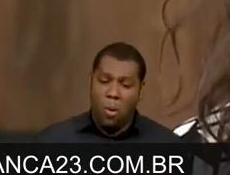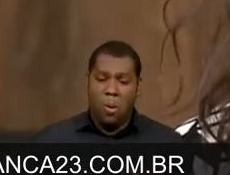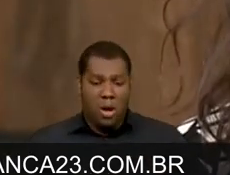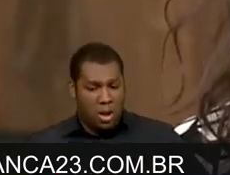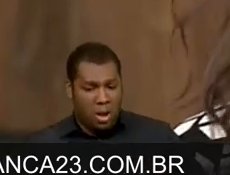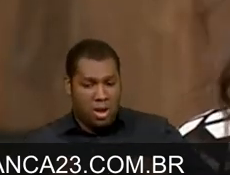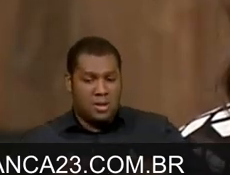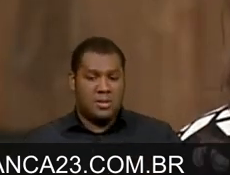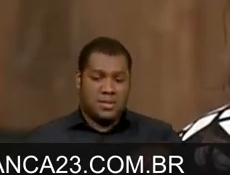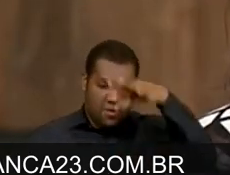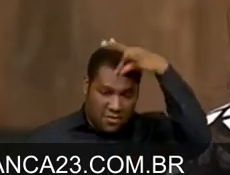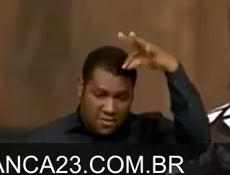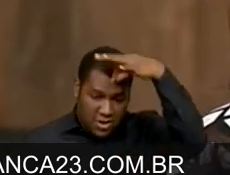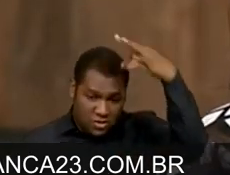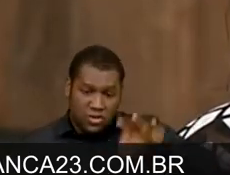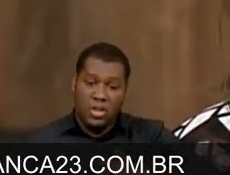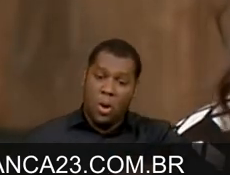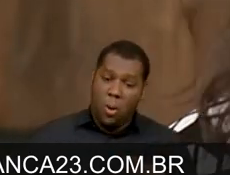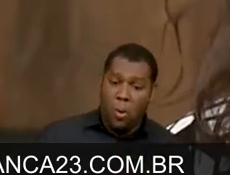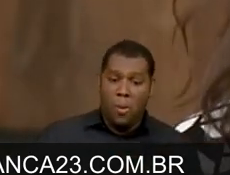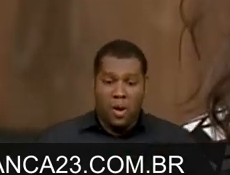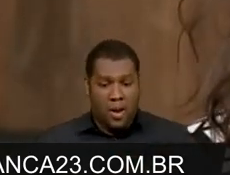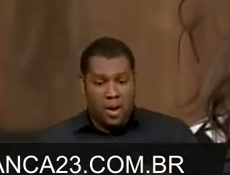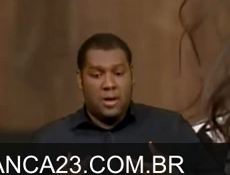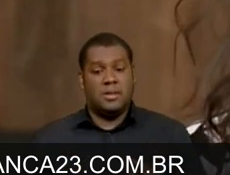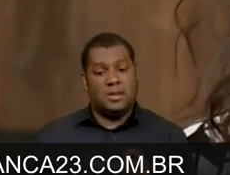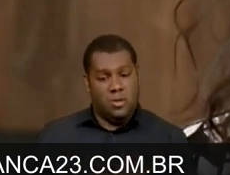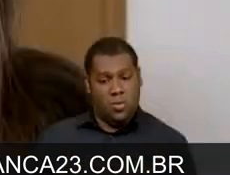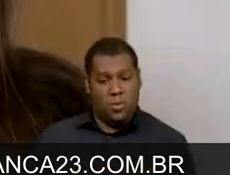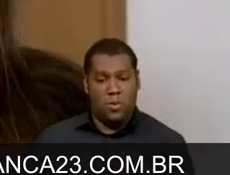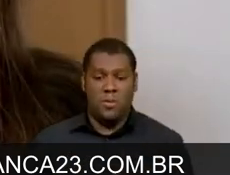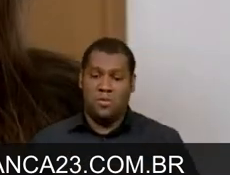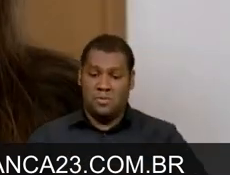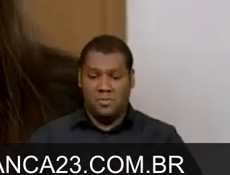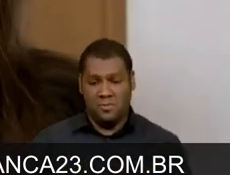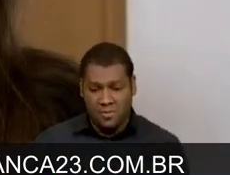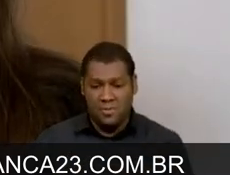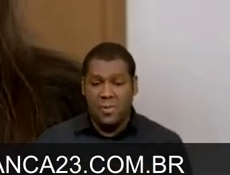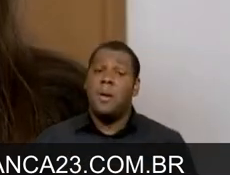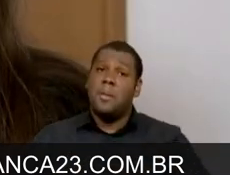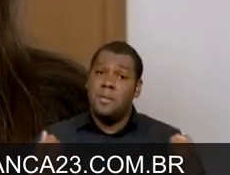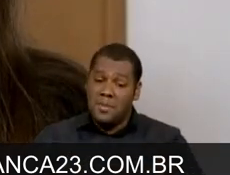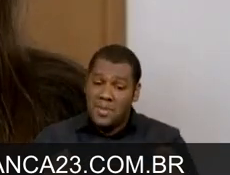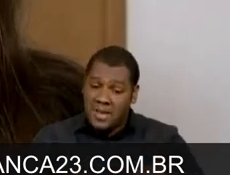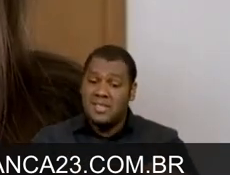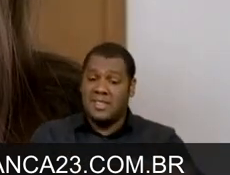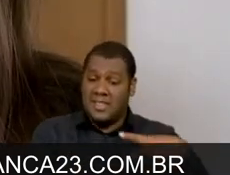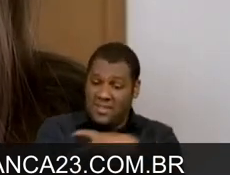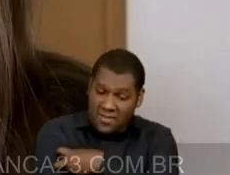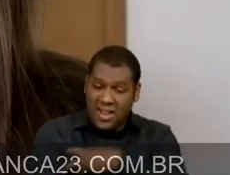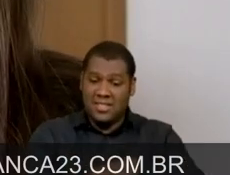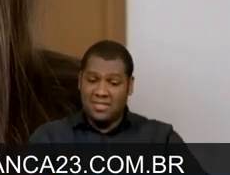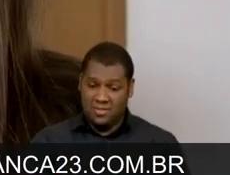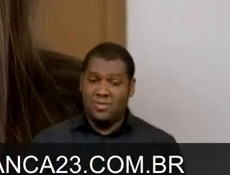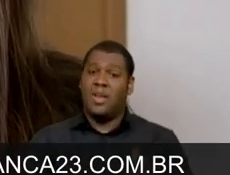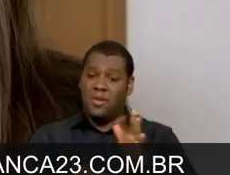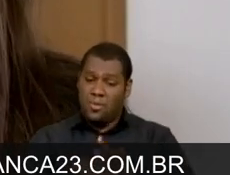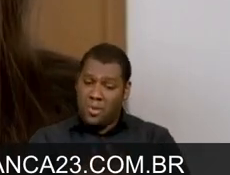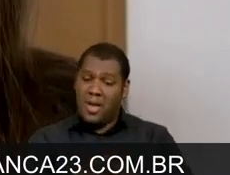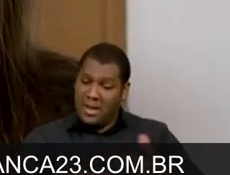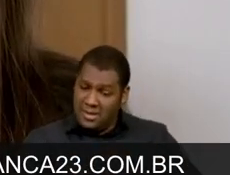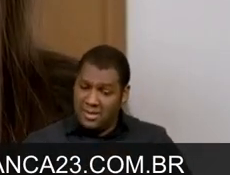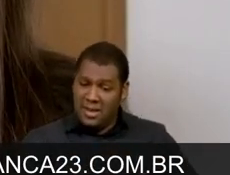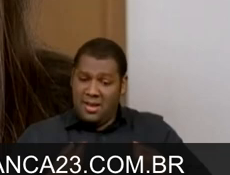a importância da imunização e conta pra gente o que aprendeu. Eu acho que é melhor tomar a vacina e prevenir que qualquer